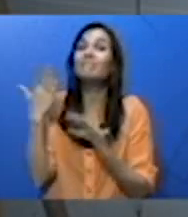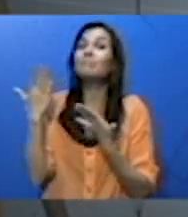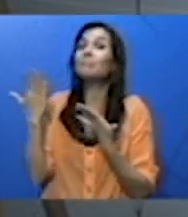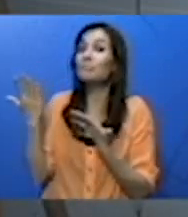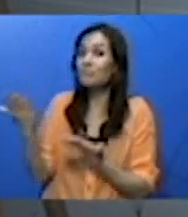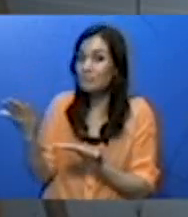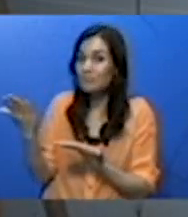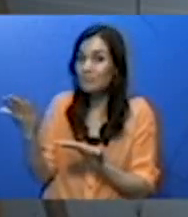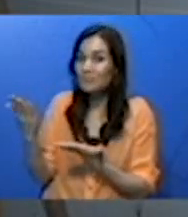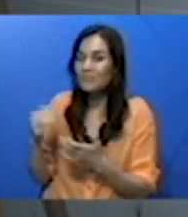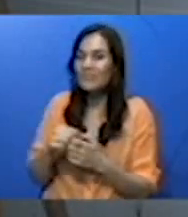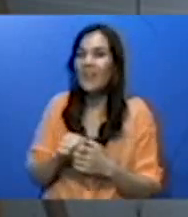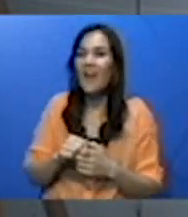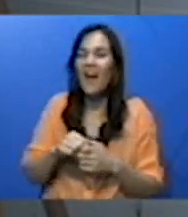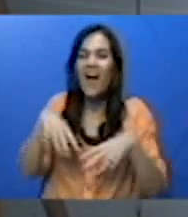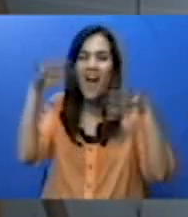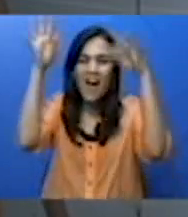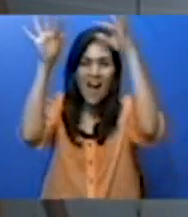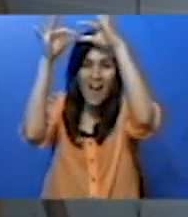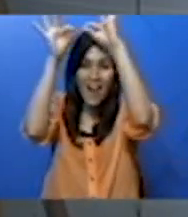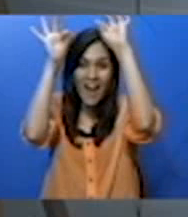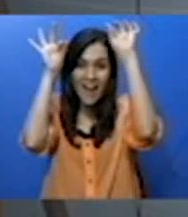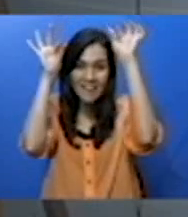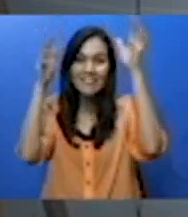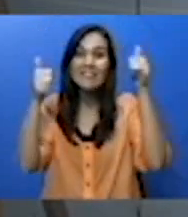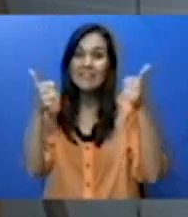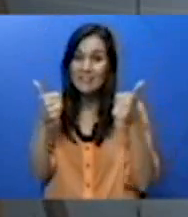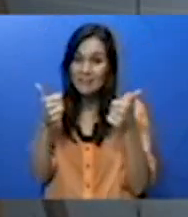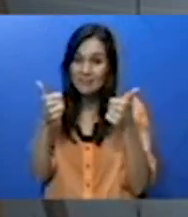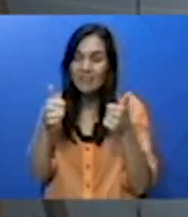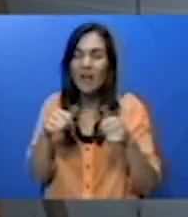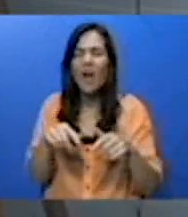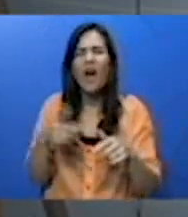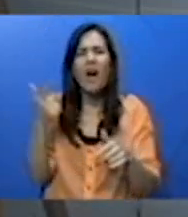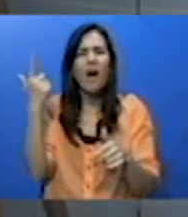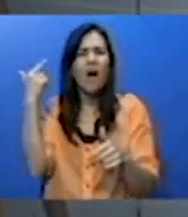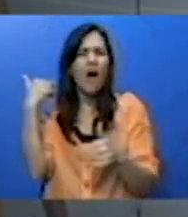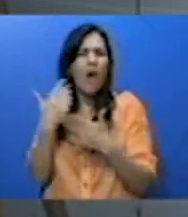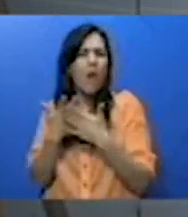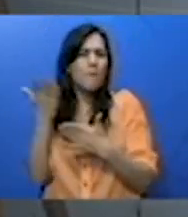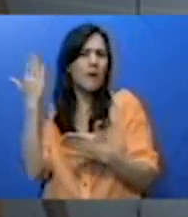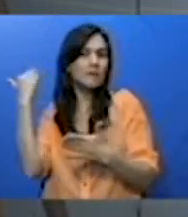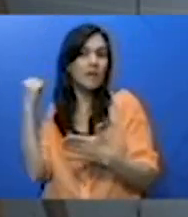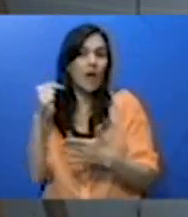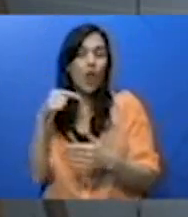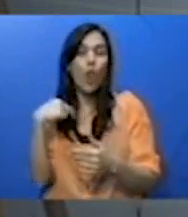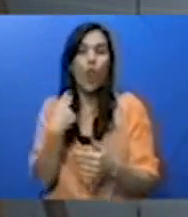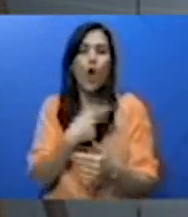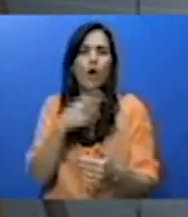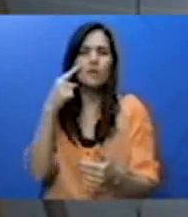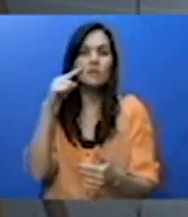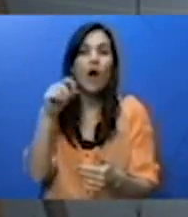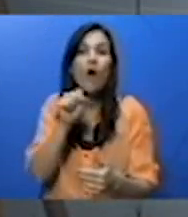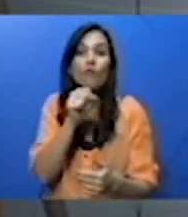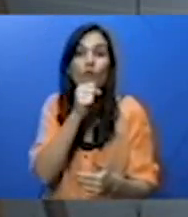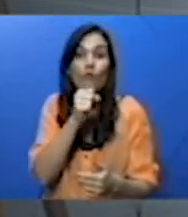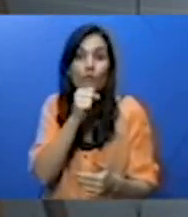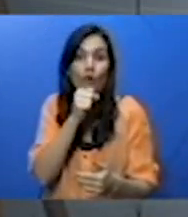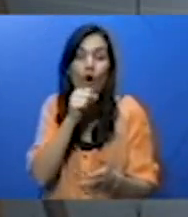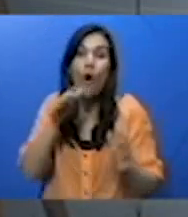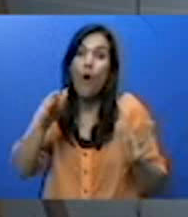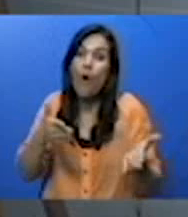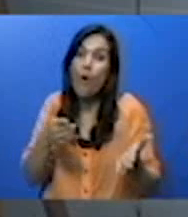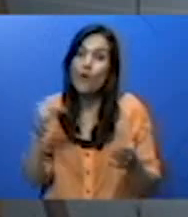Nas últimas aulas nós tivemos a vovó dela, que veio contar um pouquinho sobre a independência do Brasil. Agora hoje a Clarinha